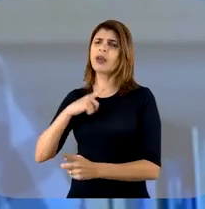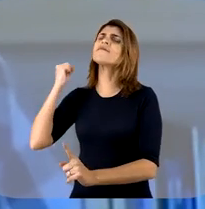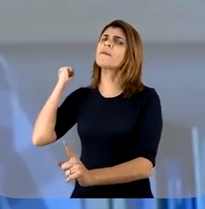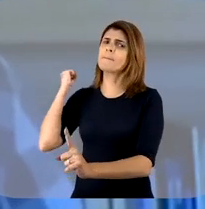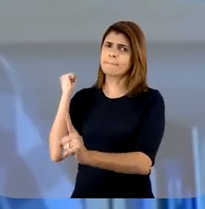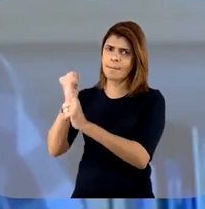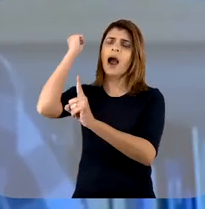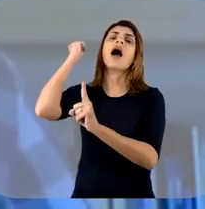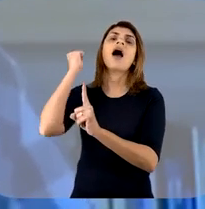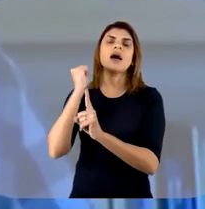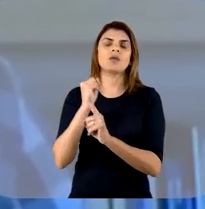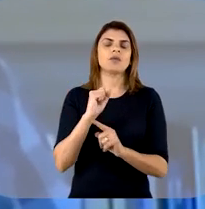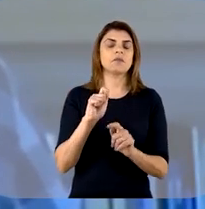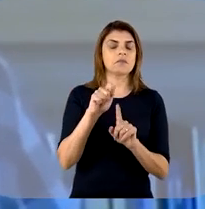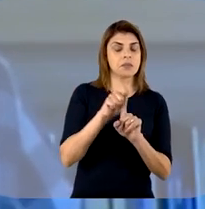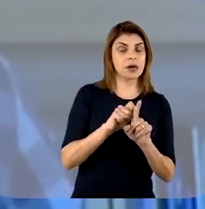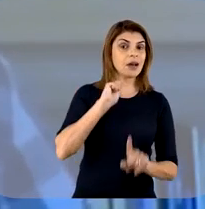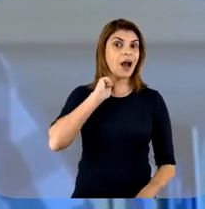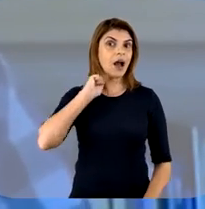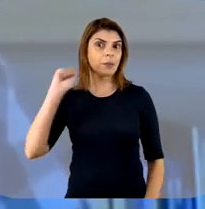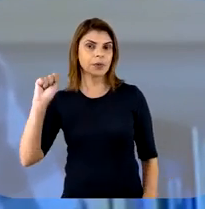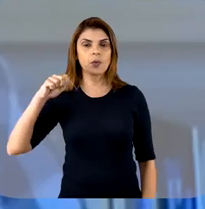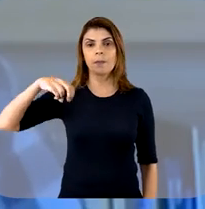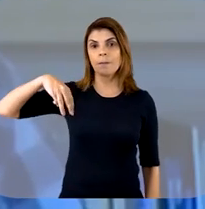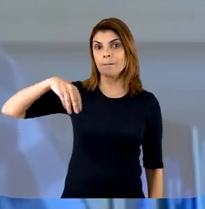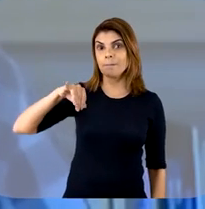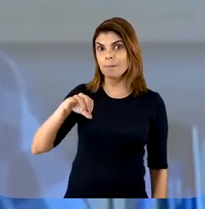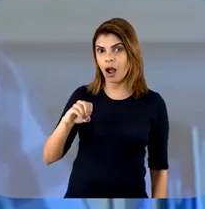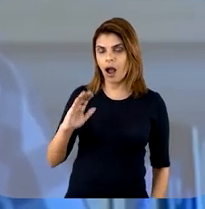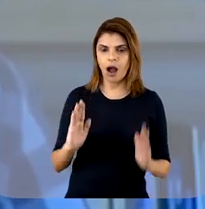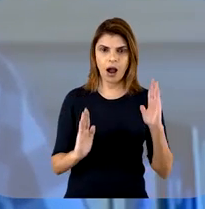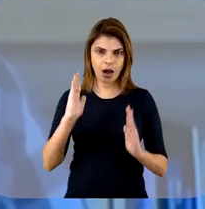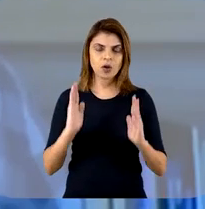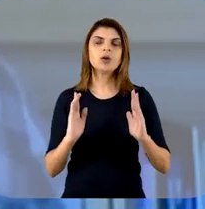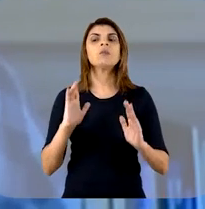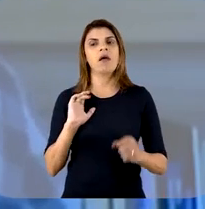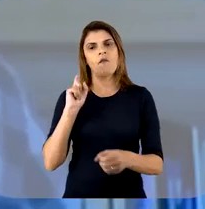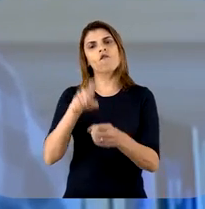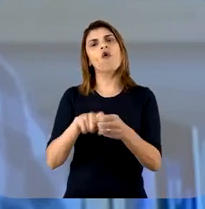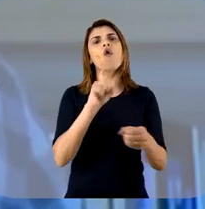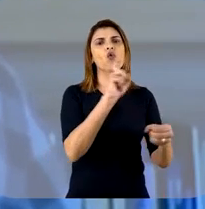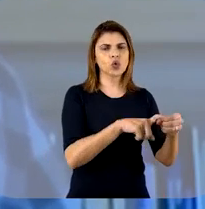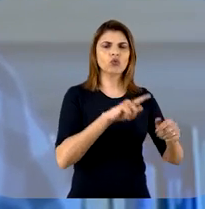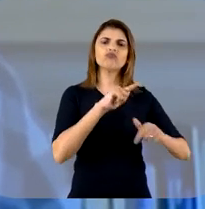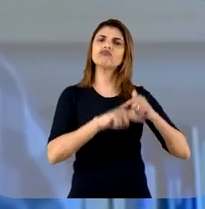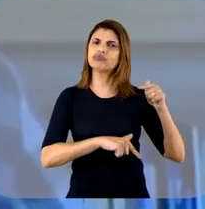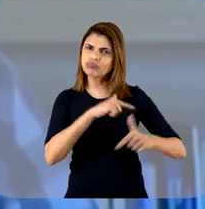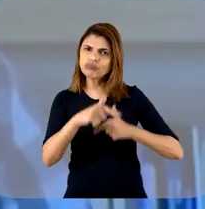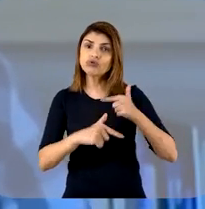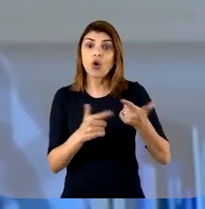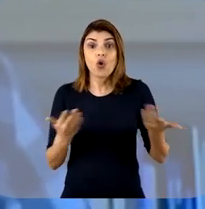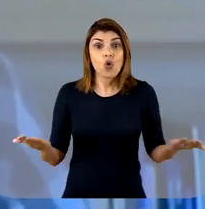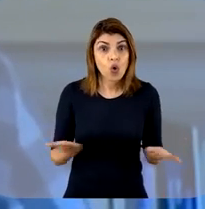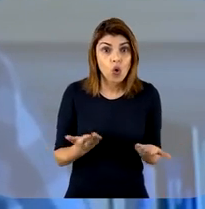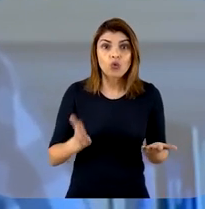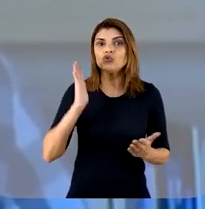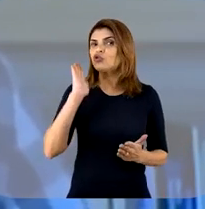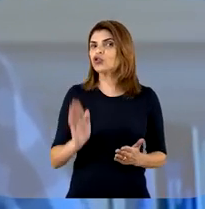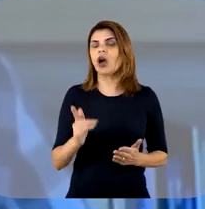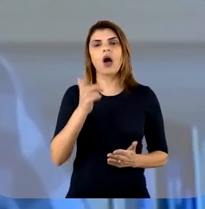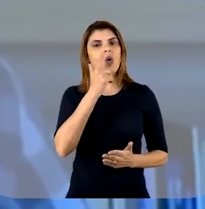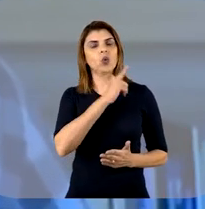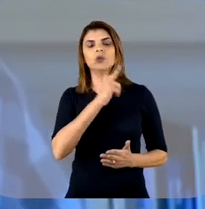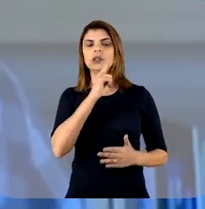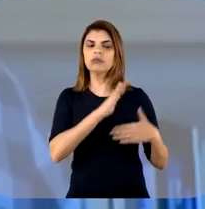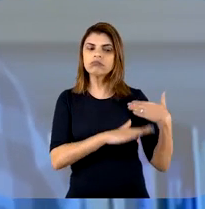abril e maio, mas depois ela retomou o seu nível de atividade e hoje ele já se aproxima muito